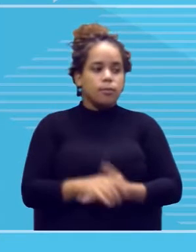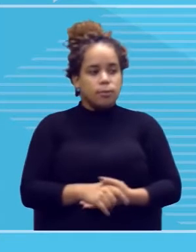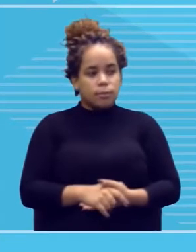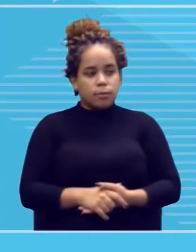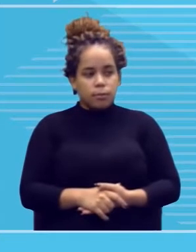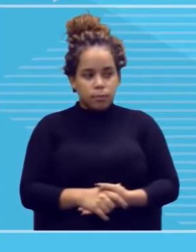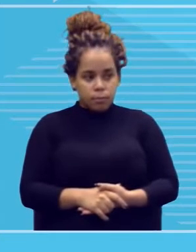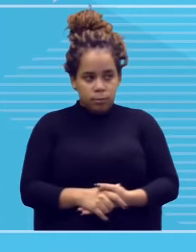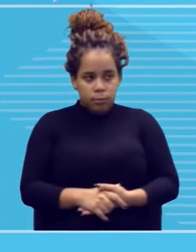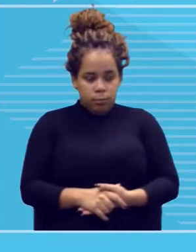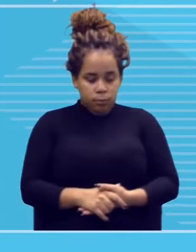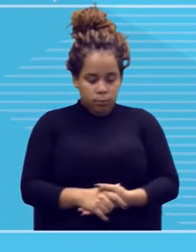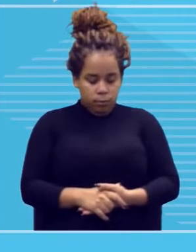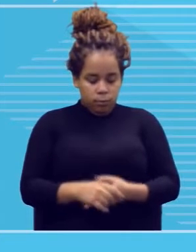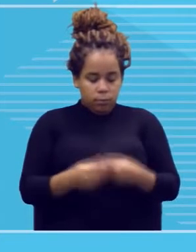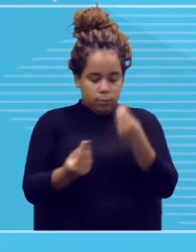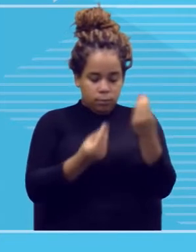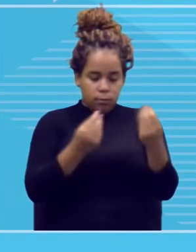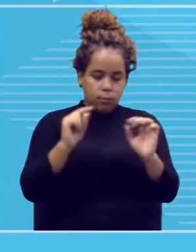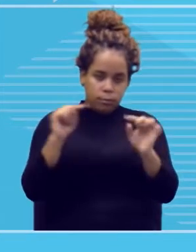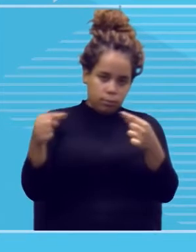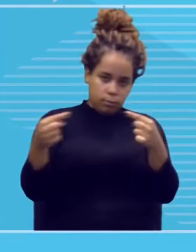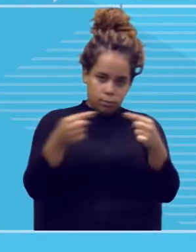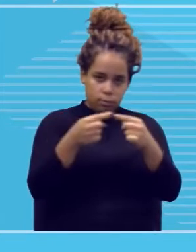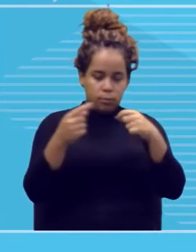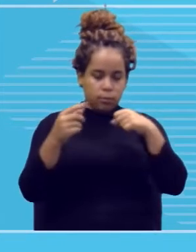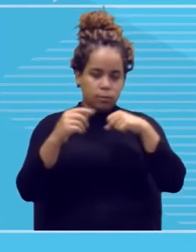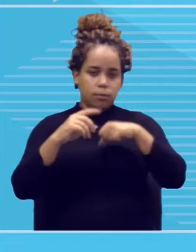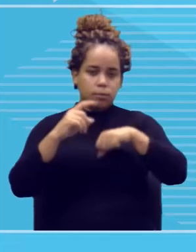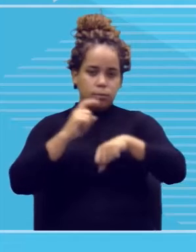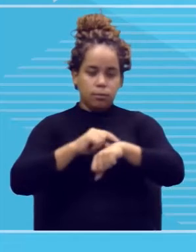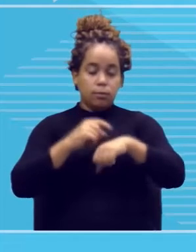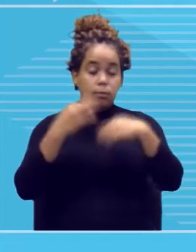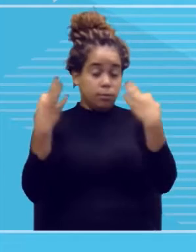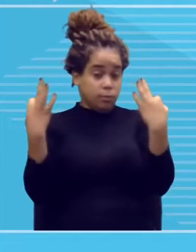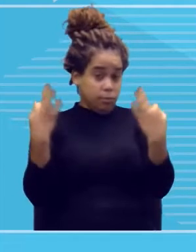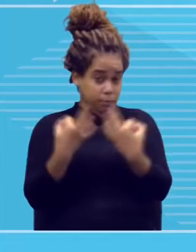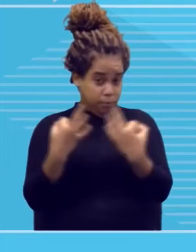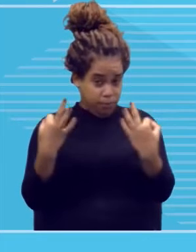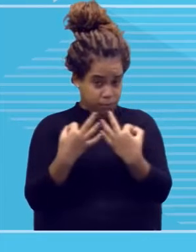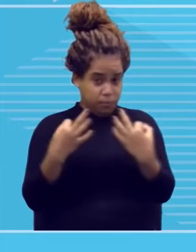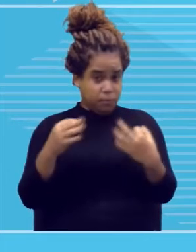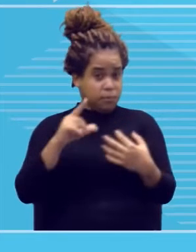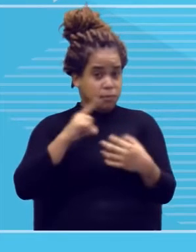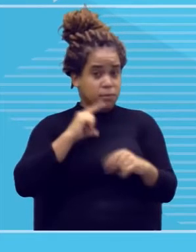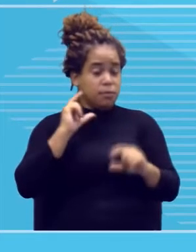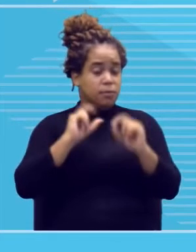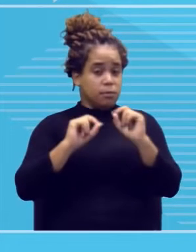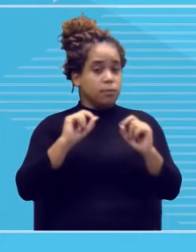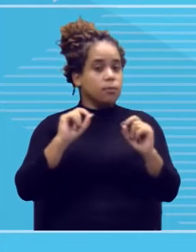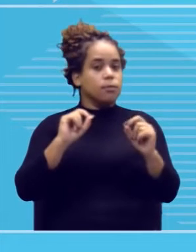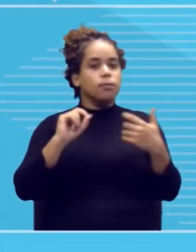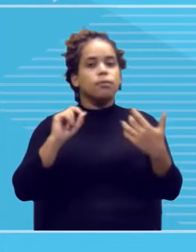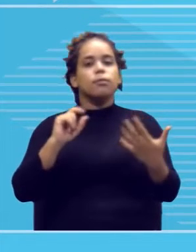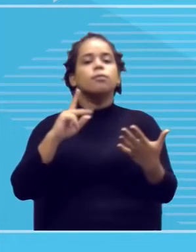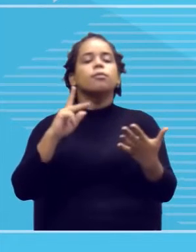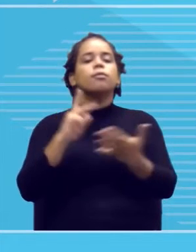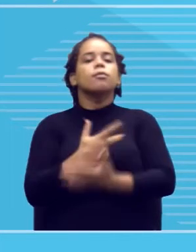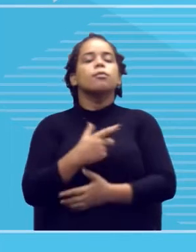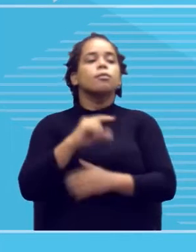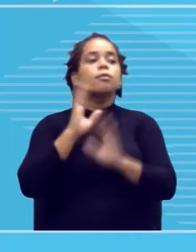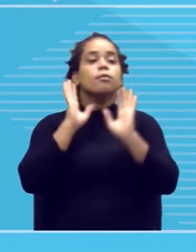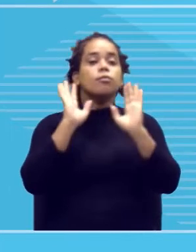Quando é que eu vou usar esses tempos perfeitos é quando você vai ter uma situação em que aquilo